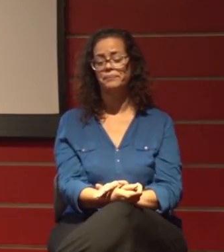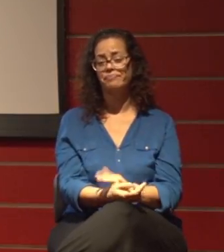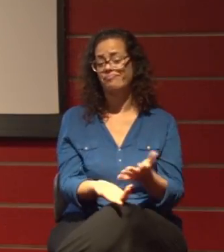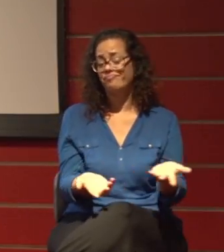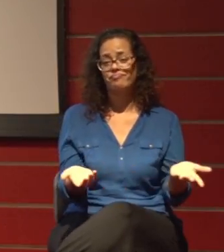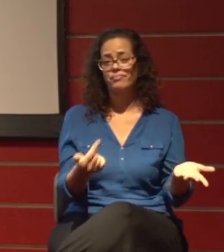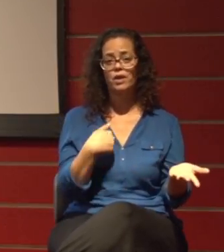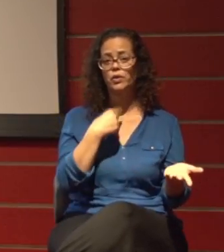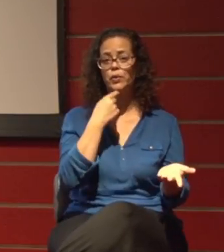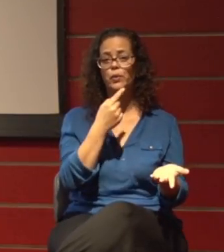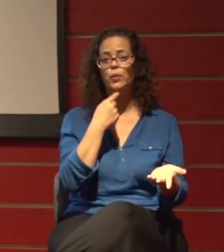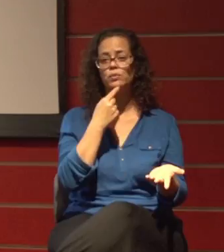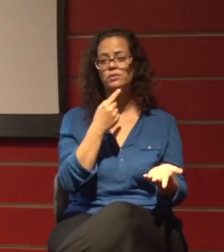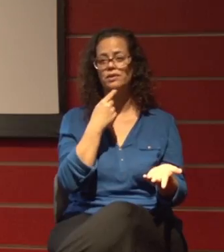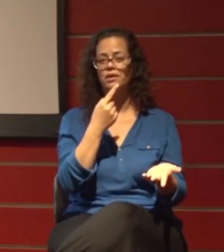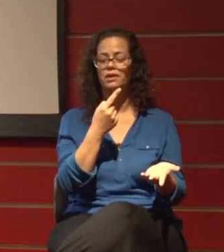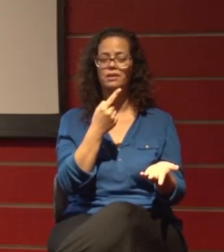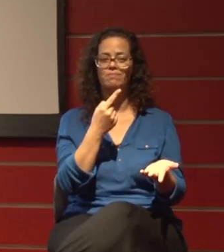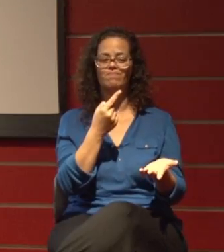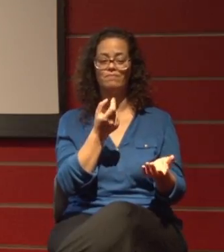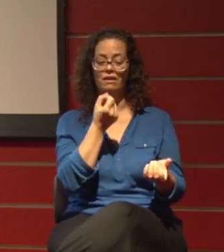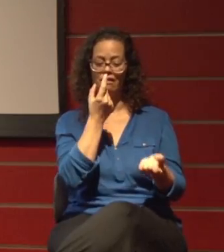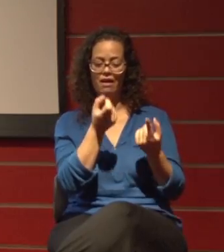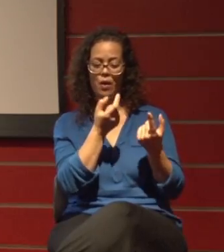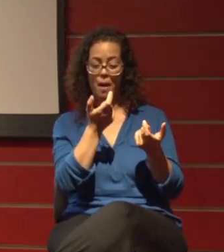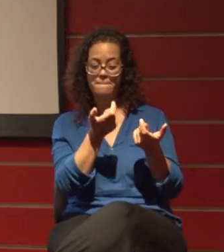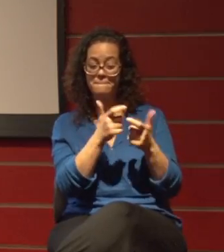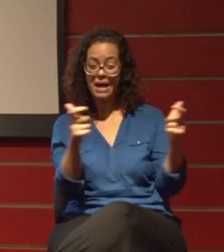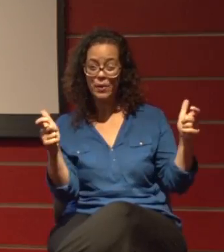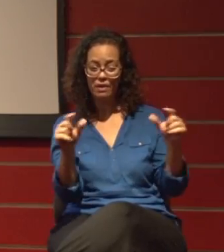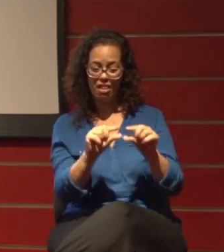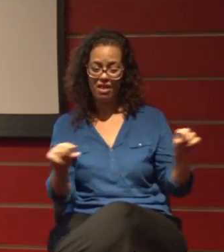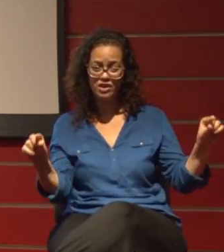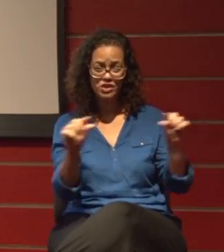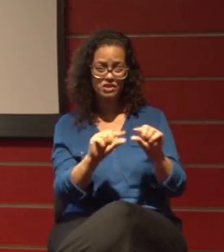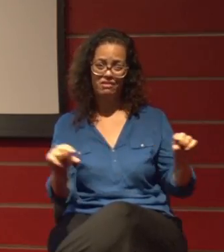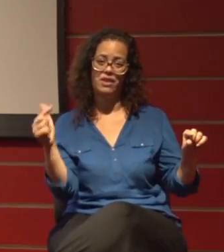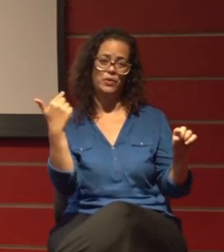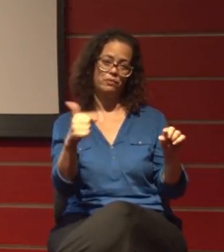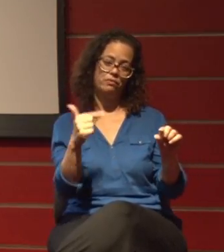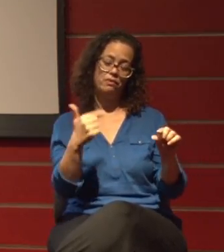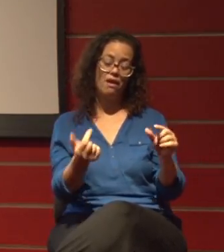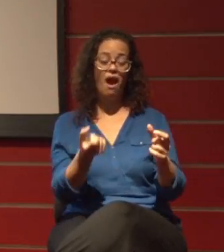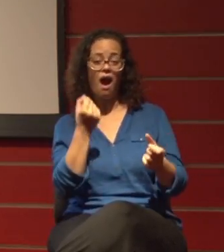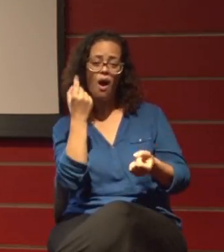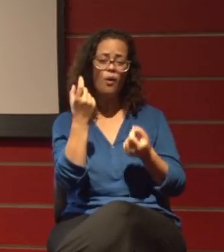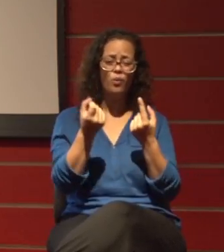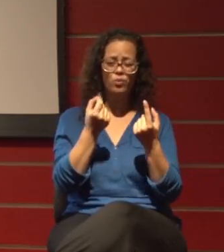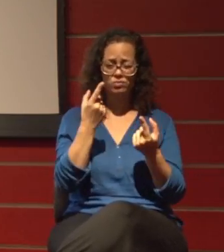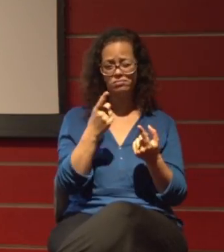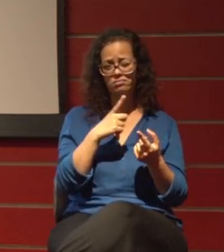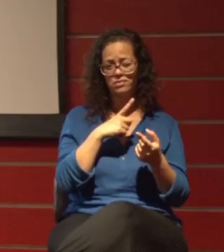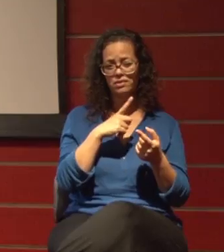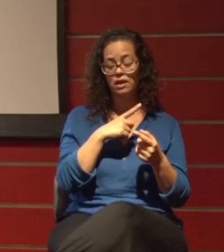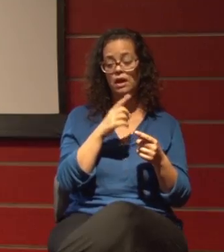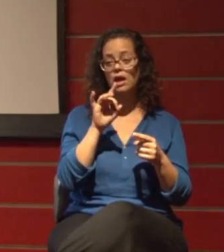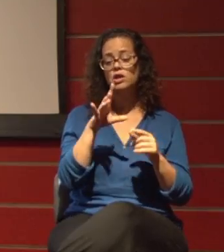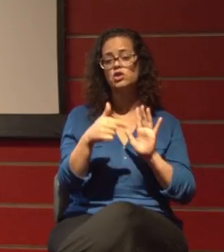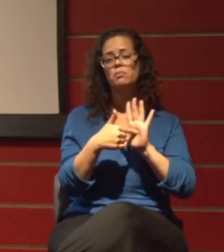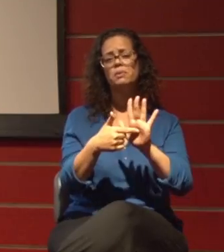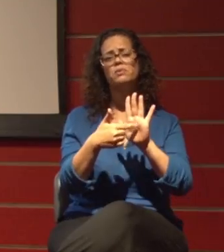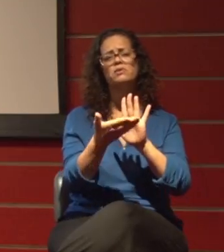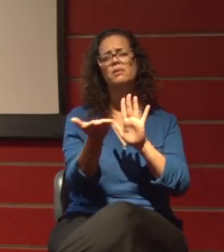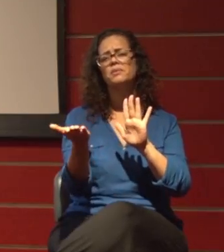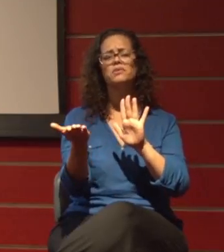não consegui uma boa parte deles com legenda mas eu eh ou seja seria mais para mostrar para